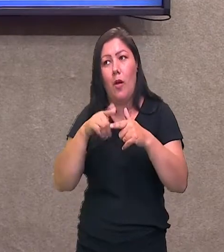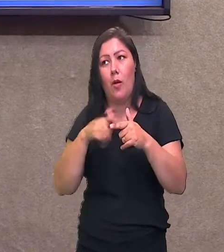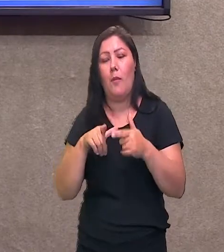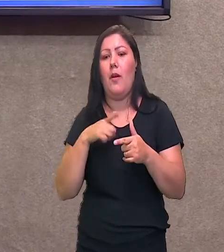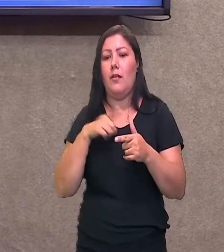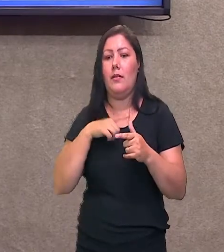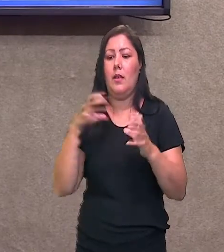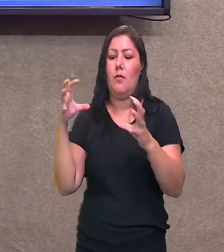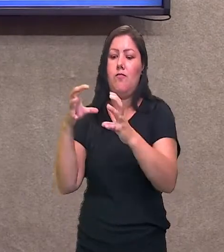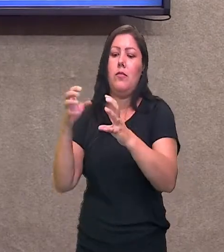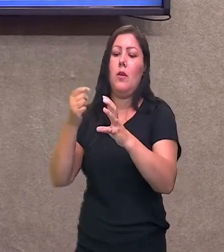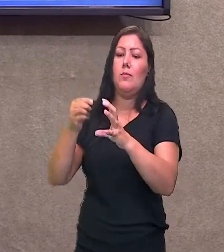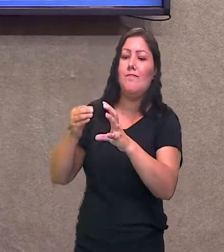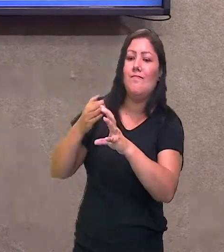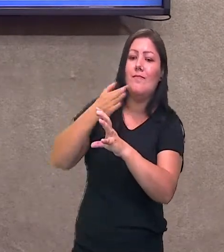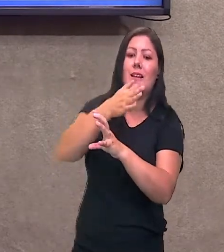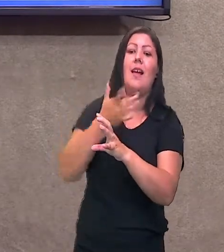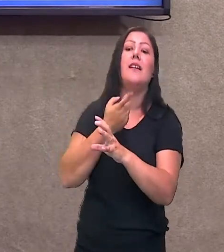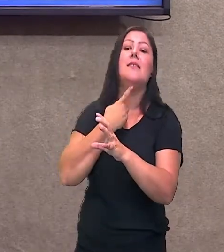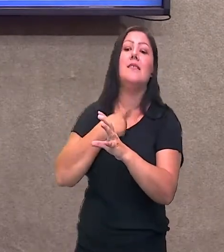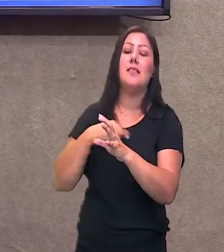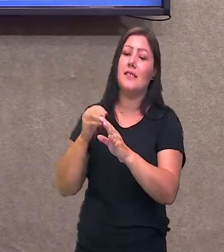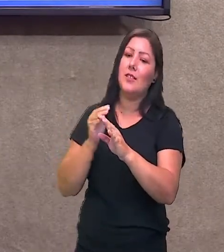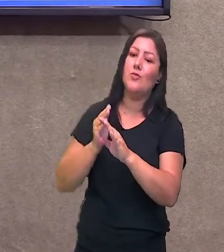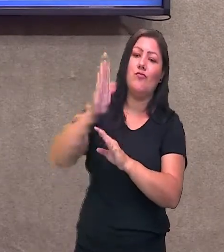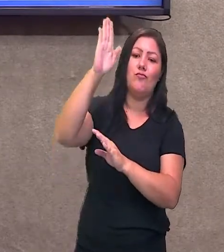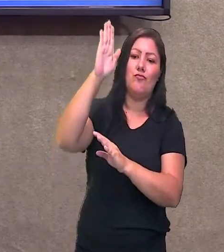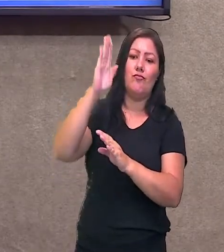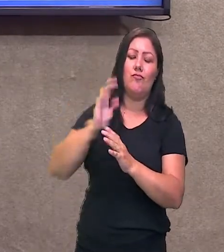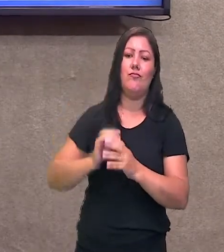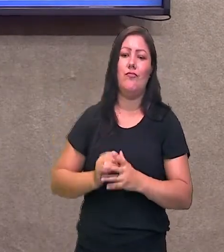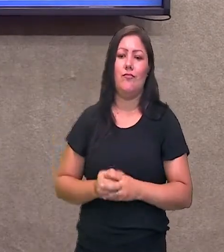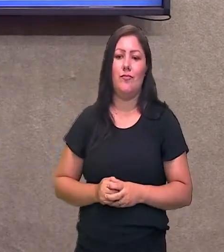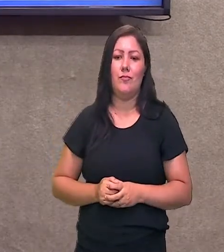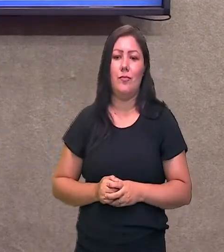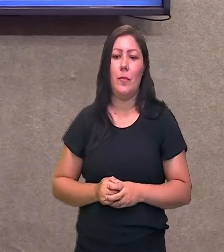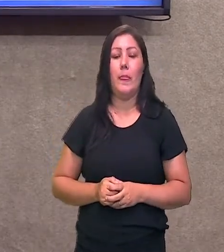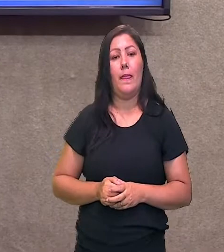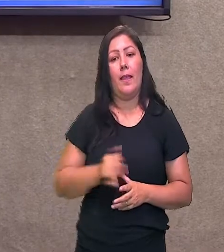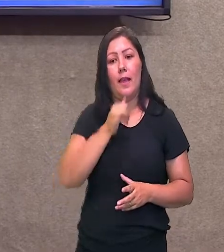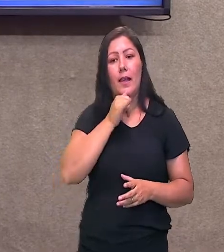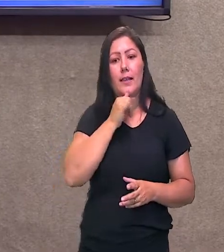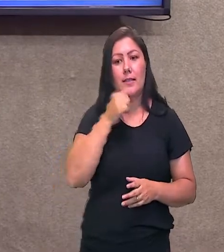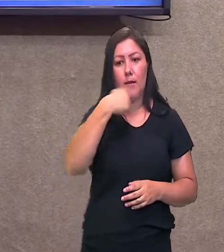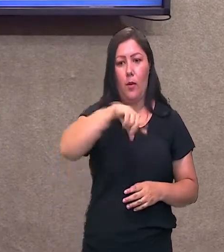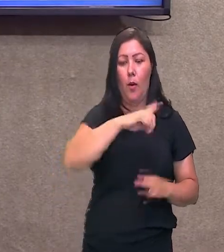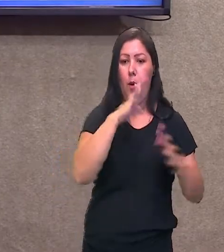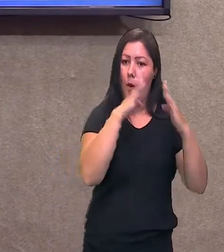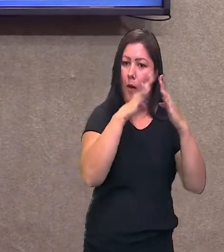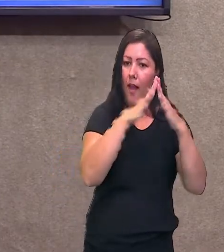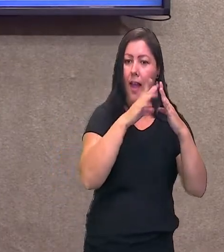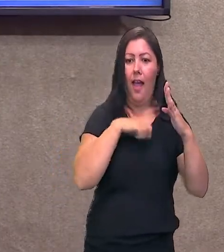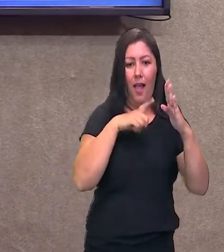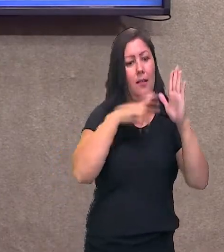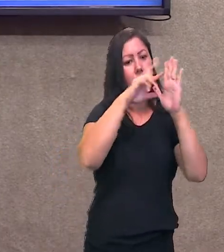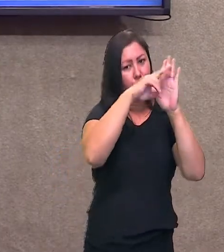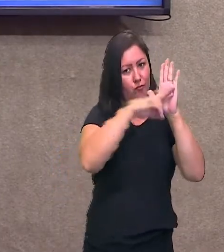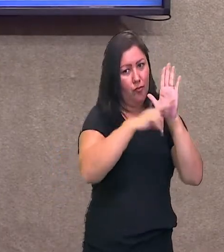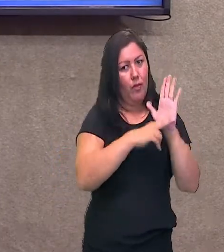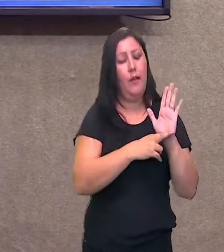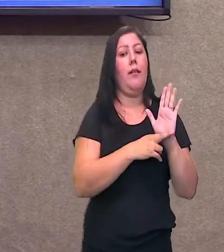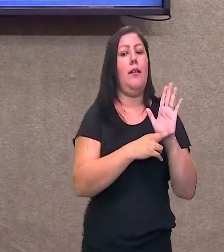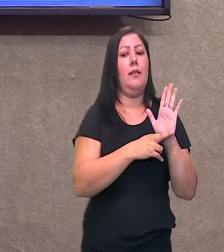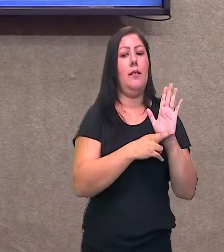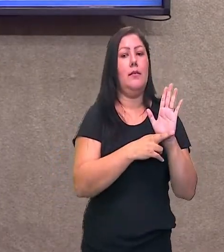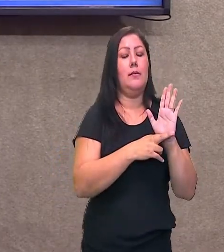casas. Dentro da nossa casa, nós temos a nossa regra. Para conviver com o nosso vizinho, existem